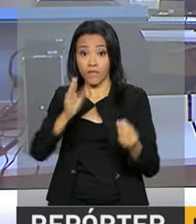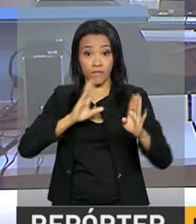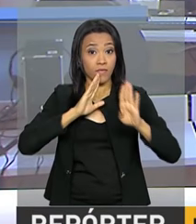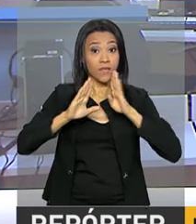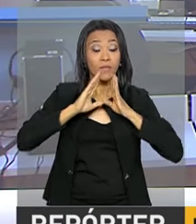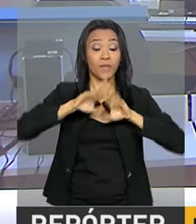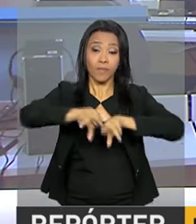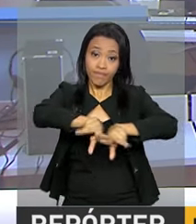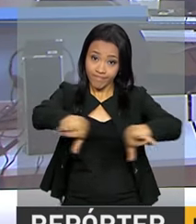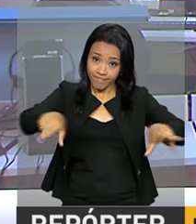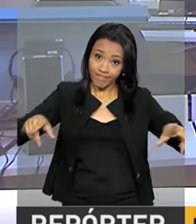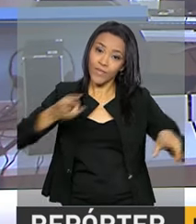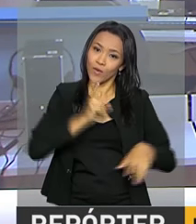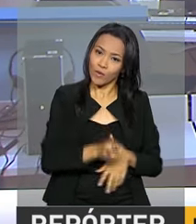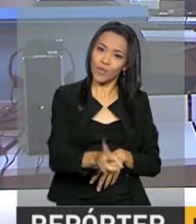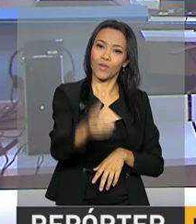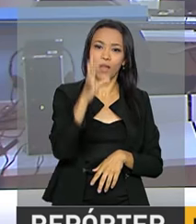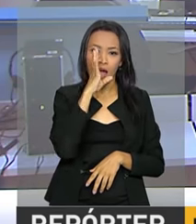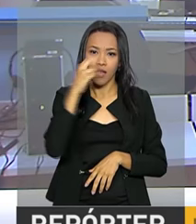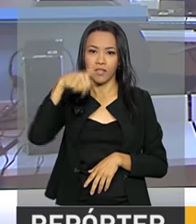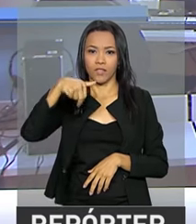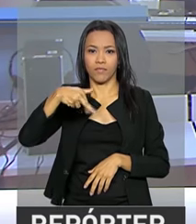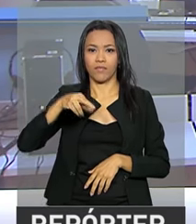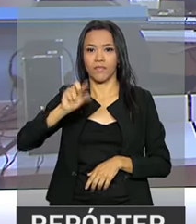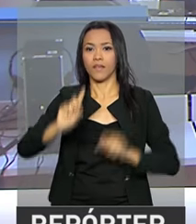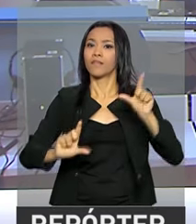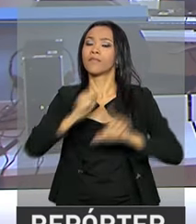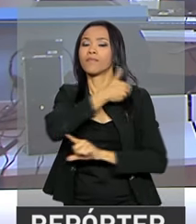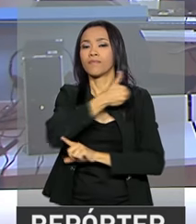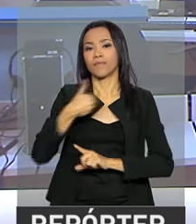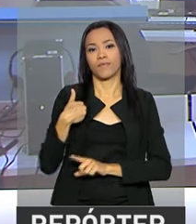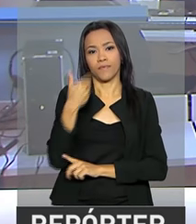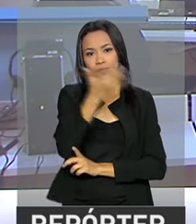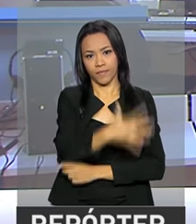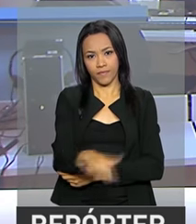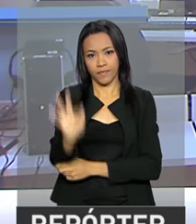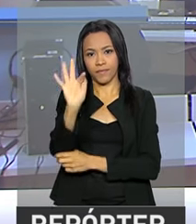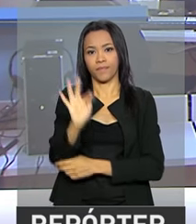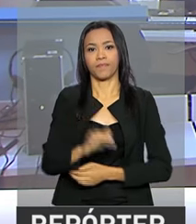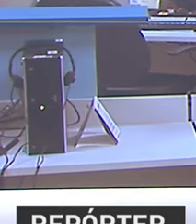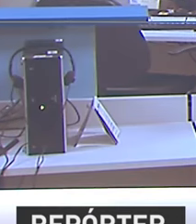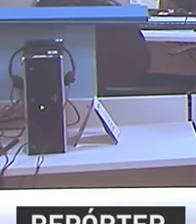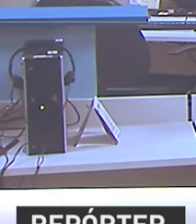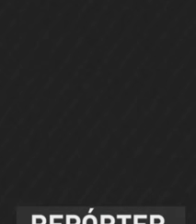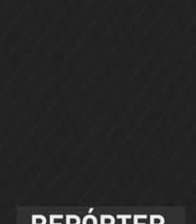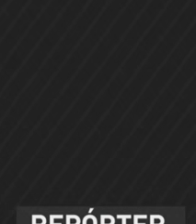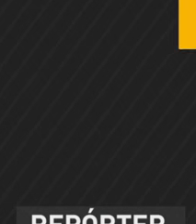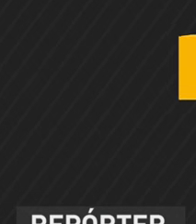nossas redes sociais. Continue com a gente aqui na TV NBR, a TV do Governo Federal.